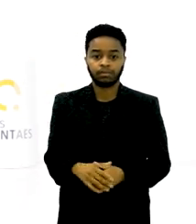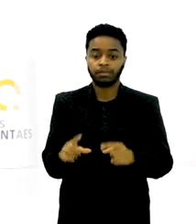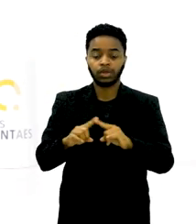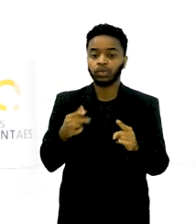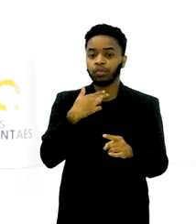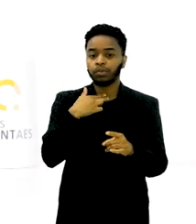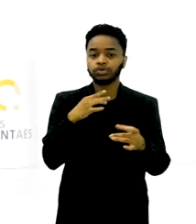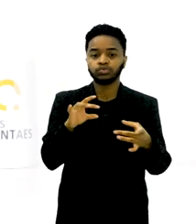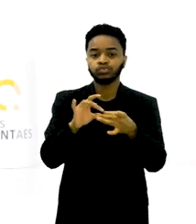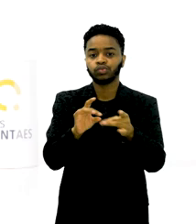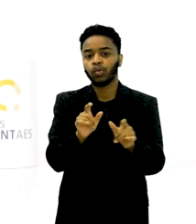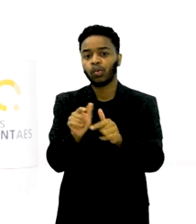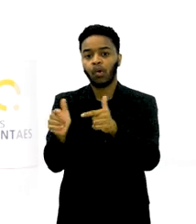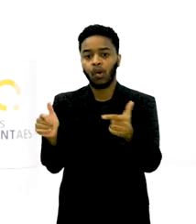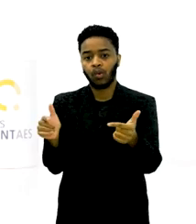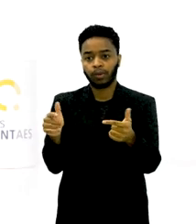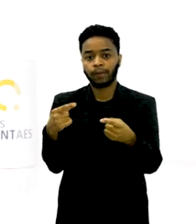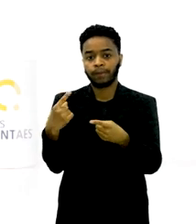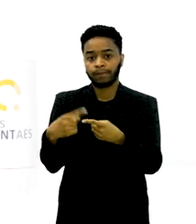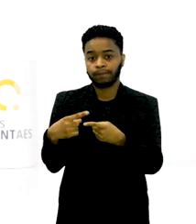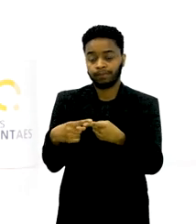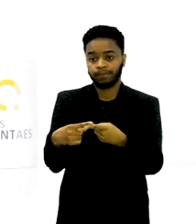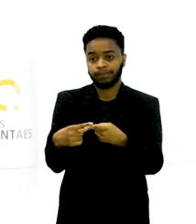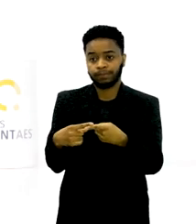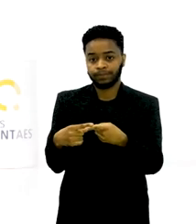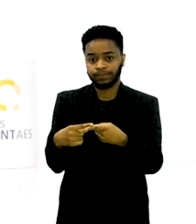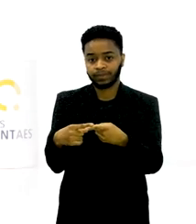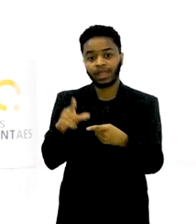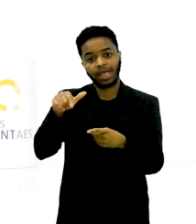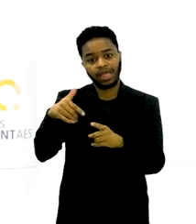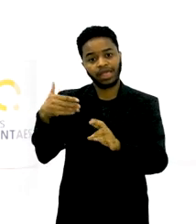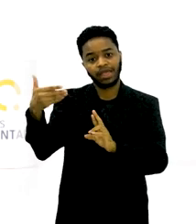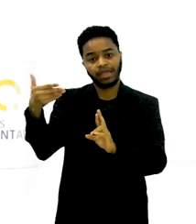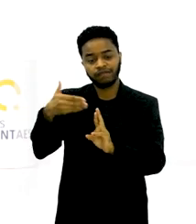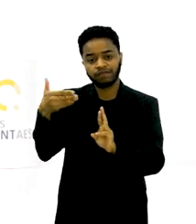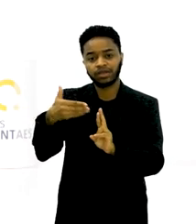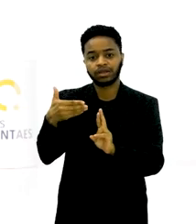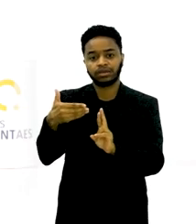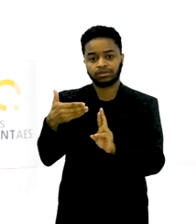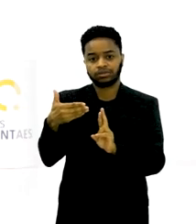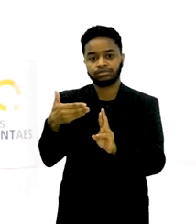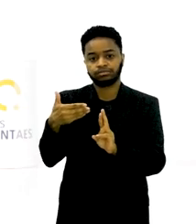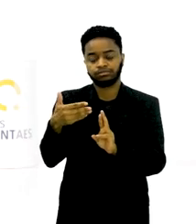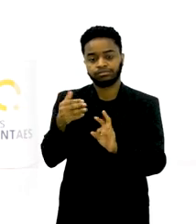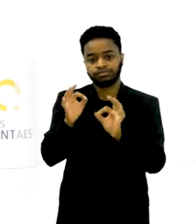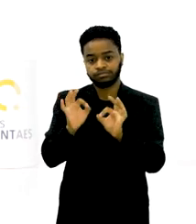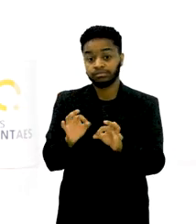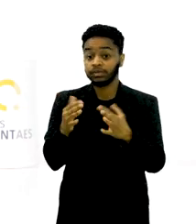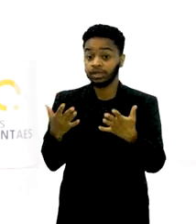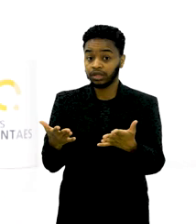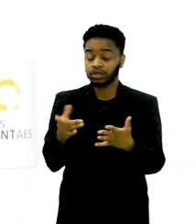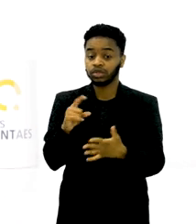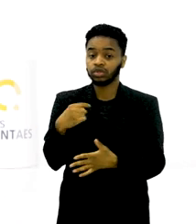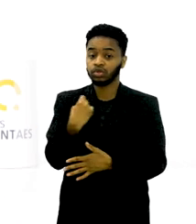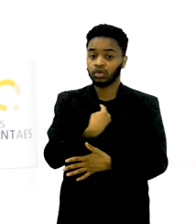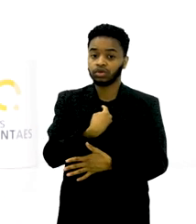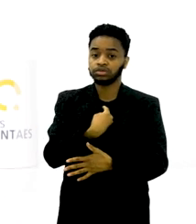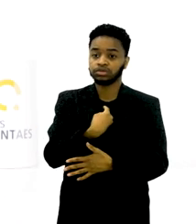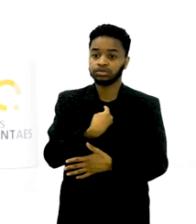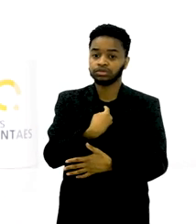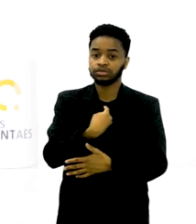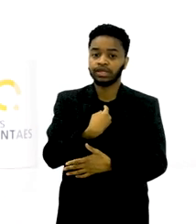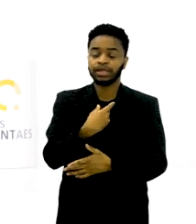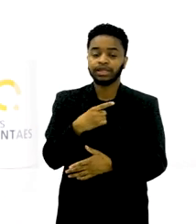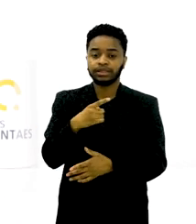Balaio de todas as outras porque assim Essa é a referência E aí porque nós somos uma grande